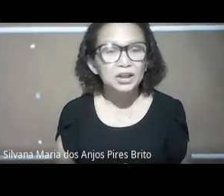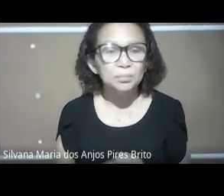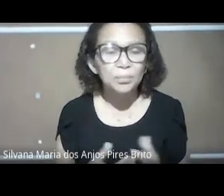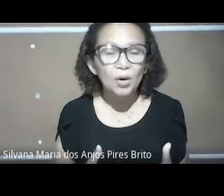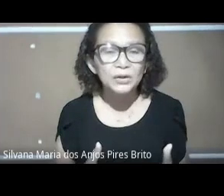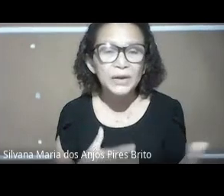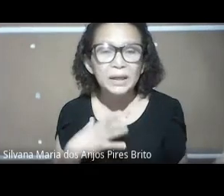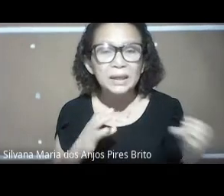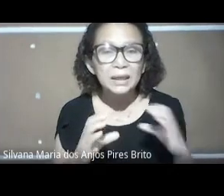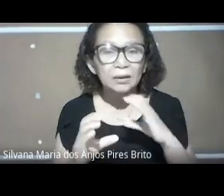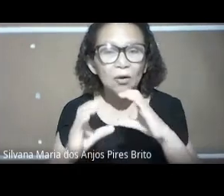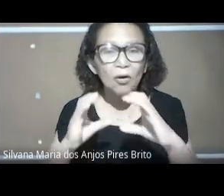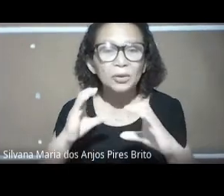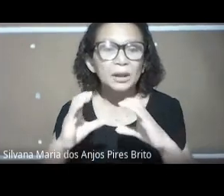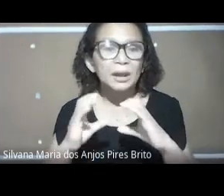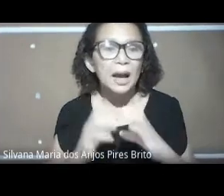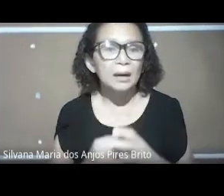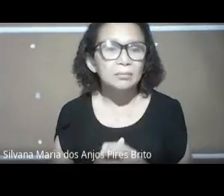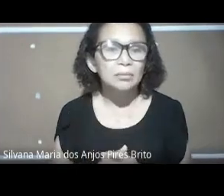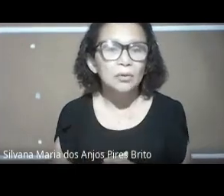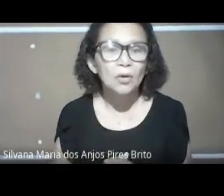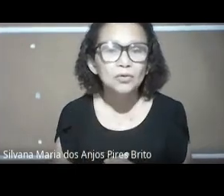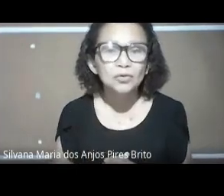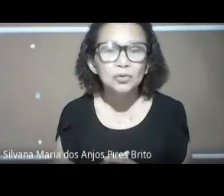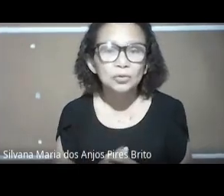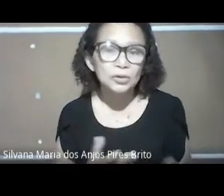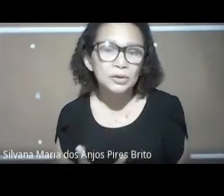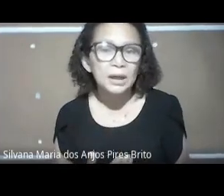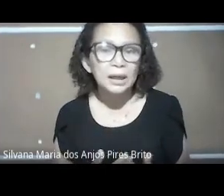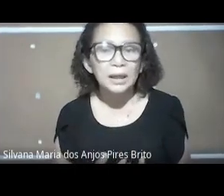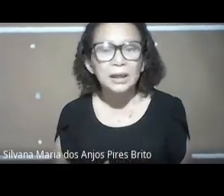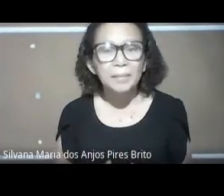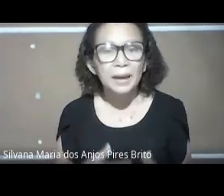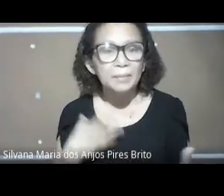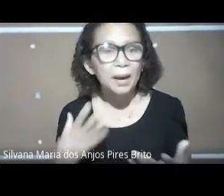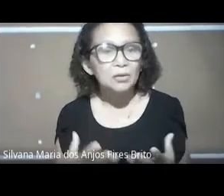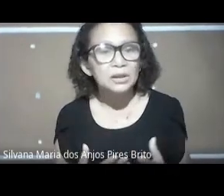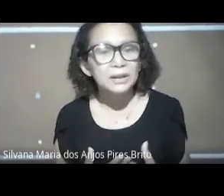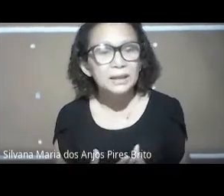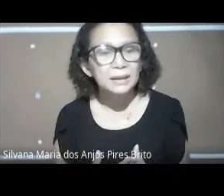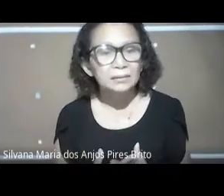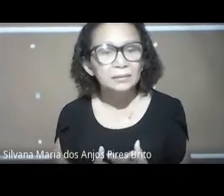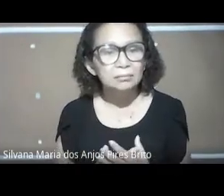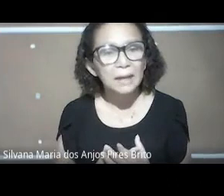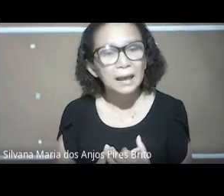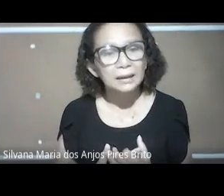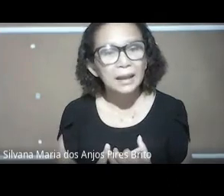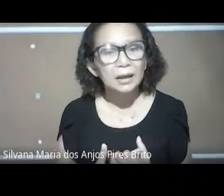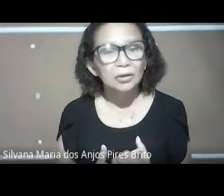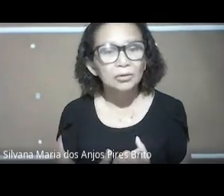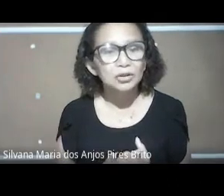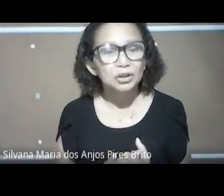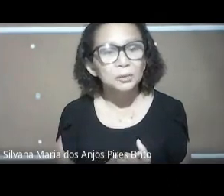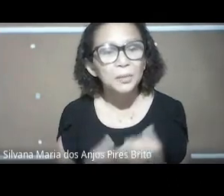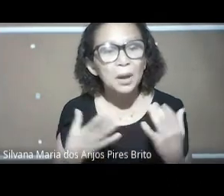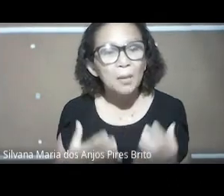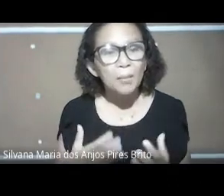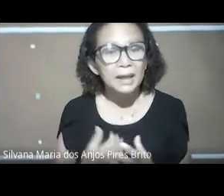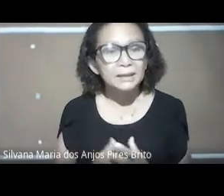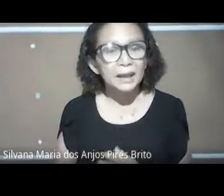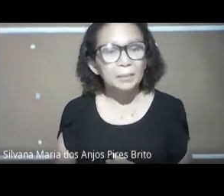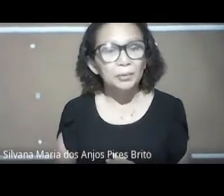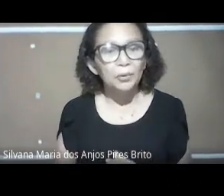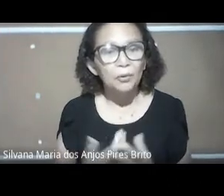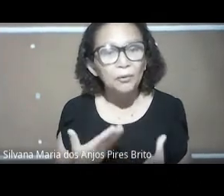que a gente possa comunicar com os surdos e também para a utilização da tecnologia.